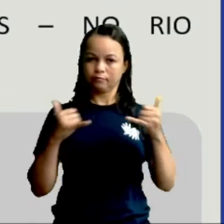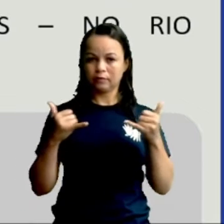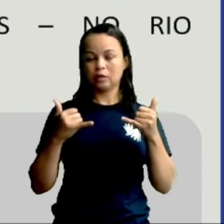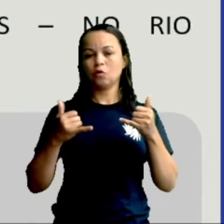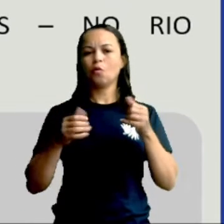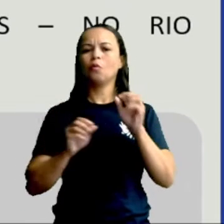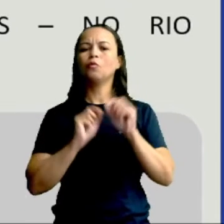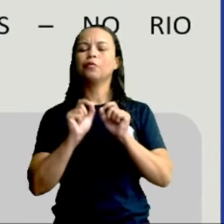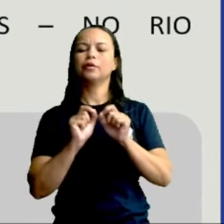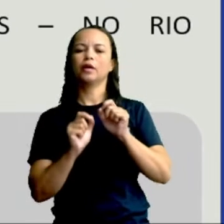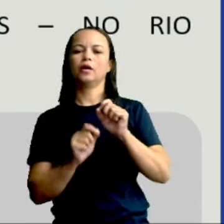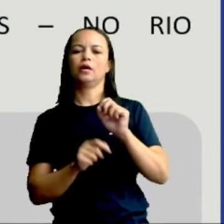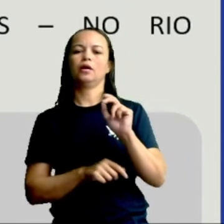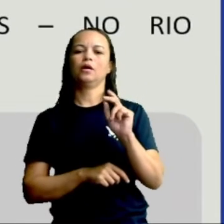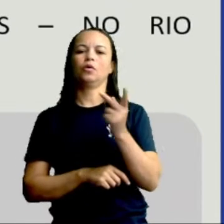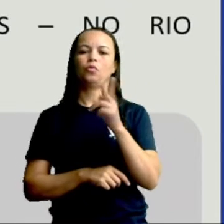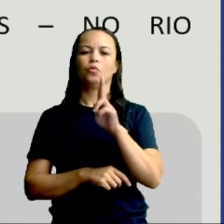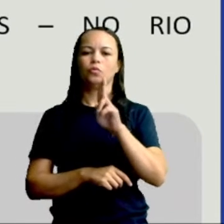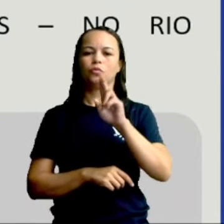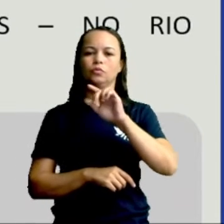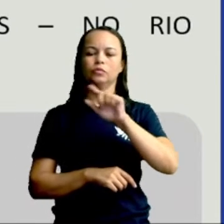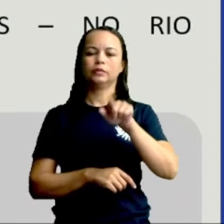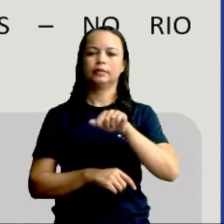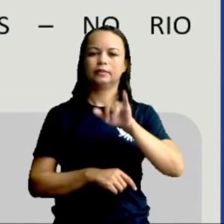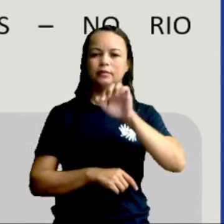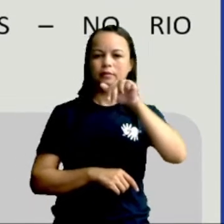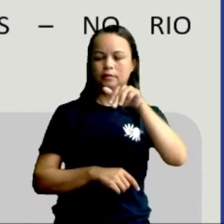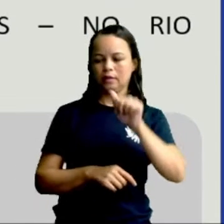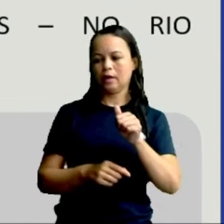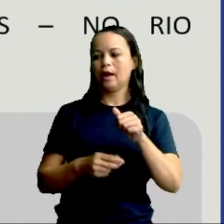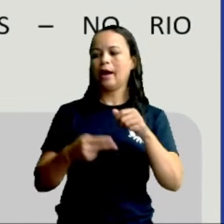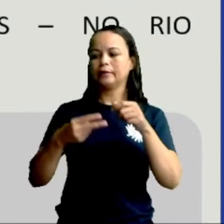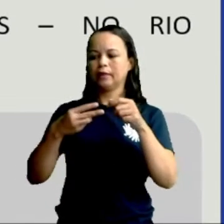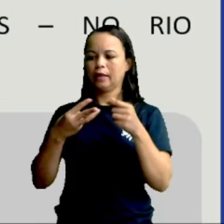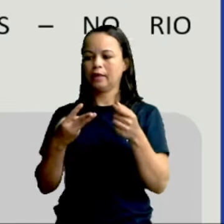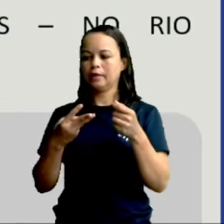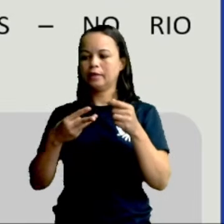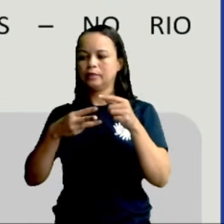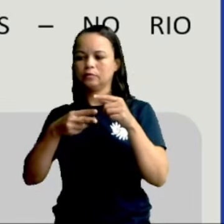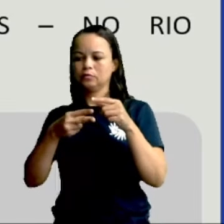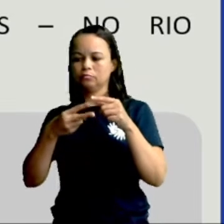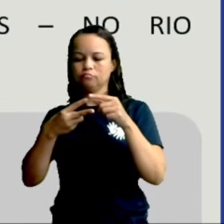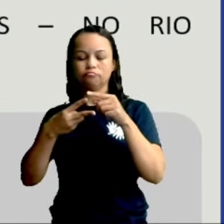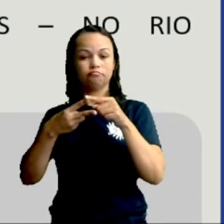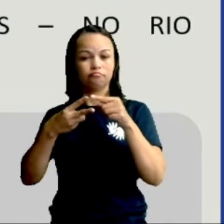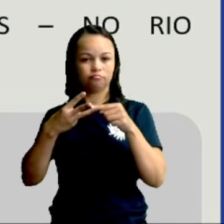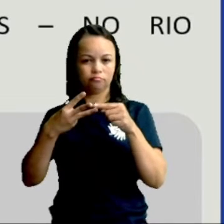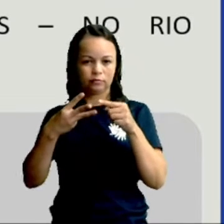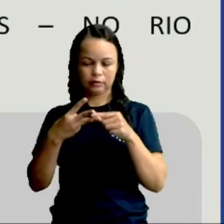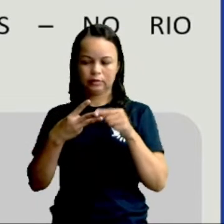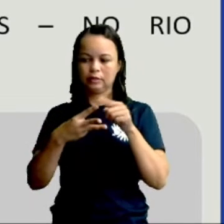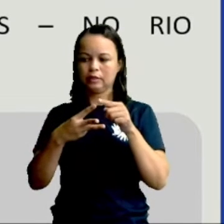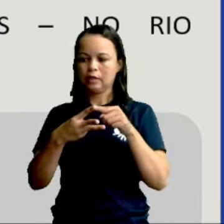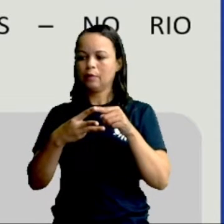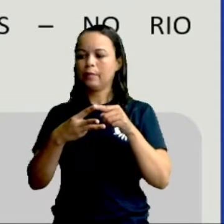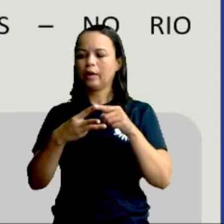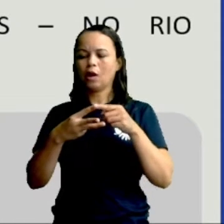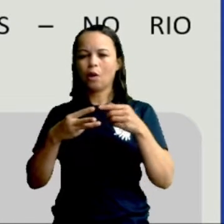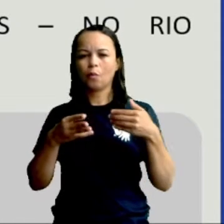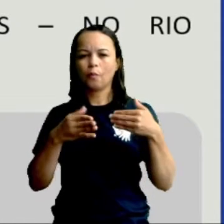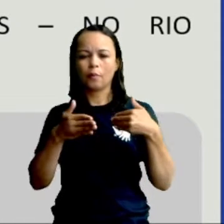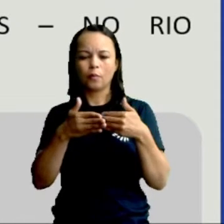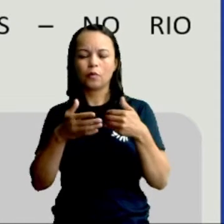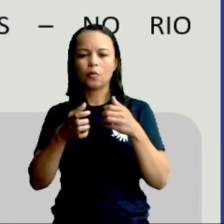como, então vamos ter aí a hidrelétrica de Três Marias, que pega o Rio São Francisco, a hidrelétrica